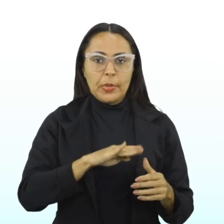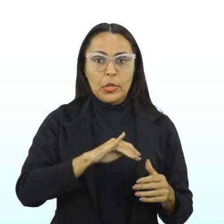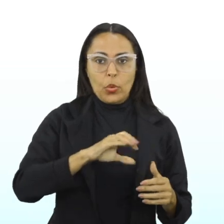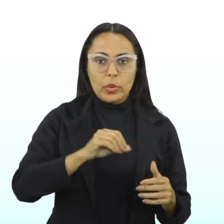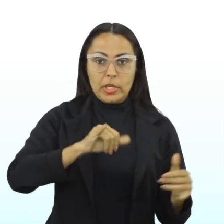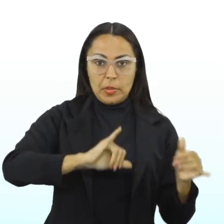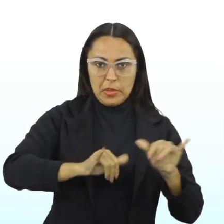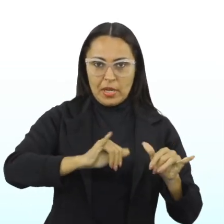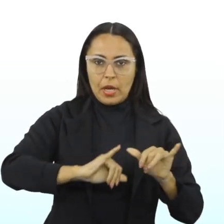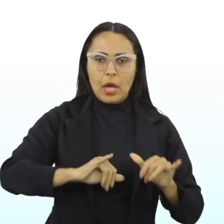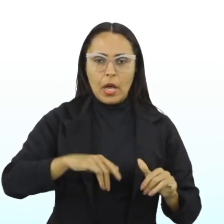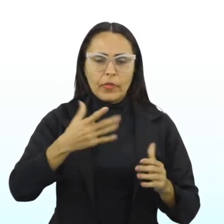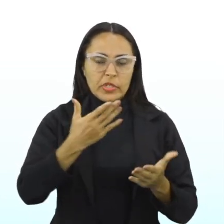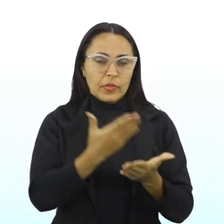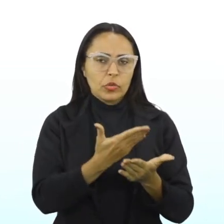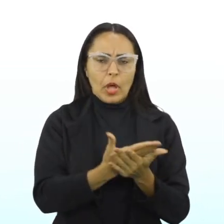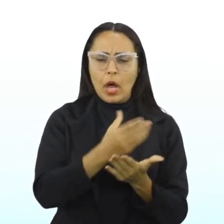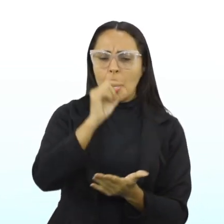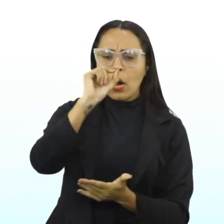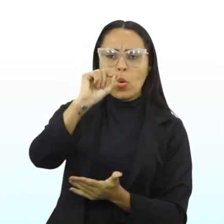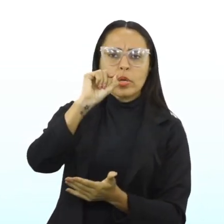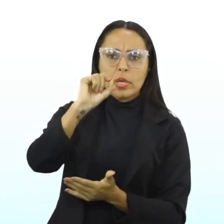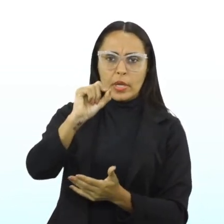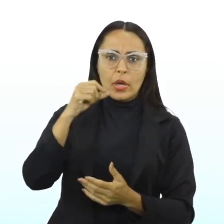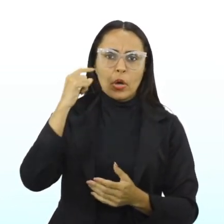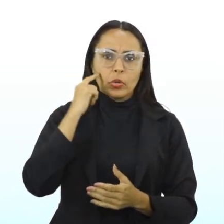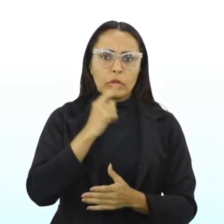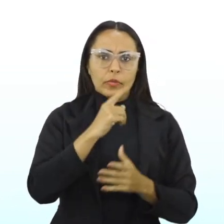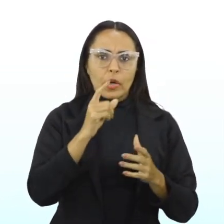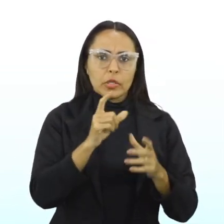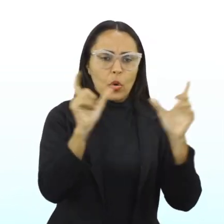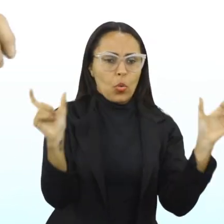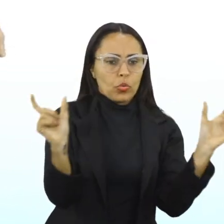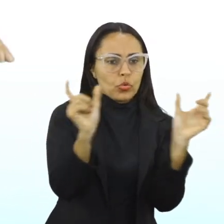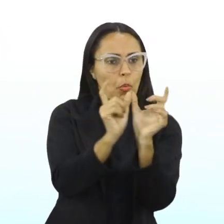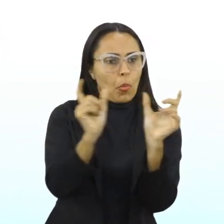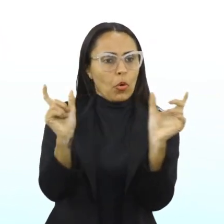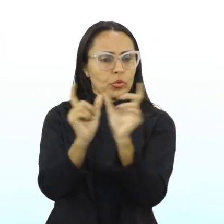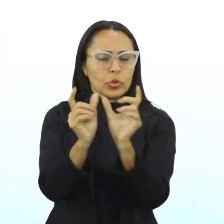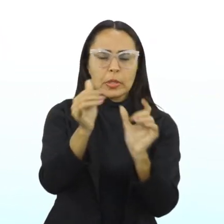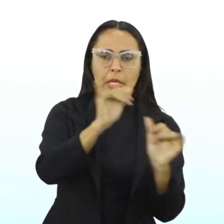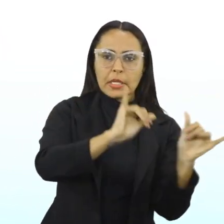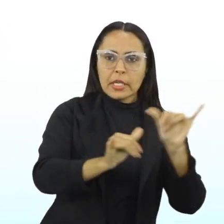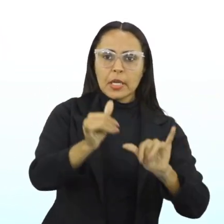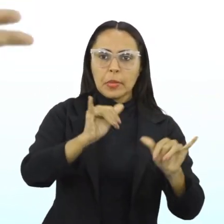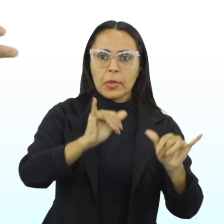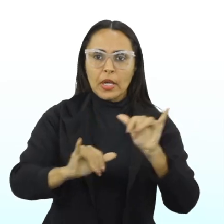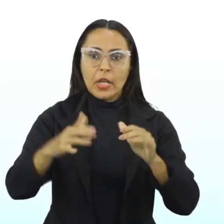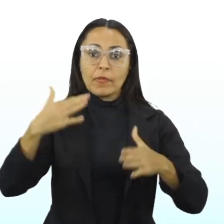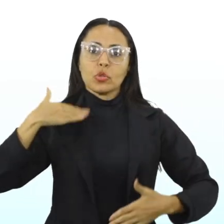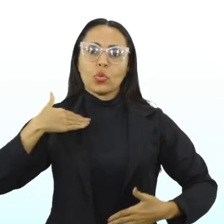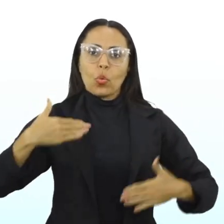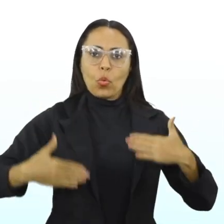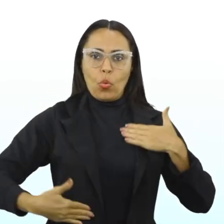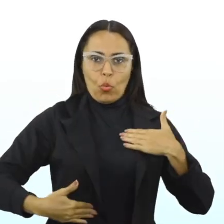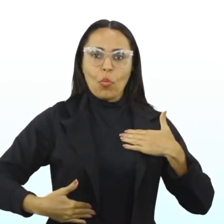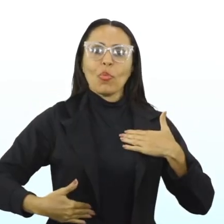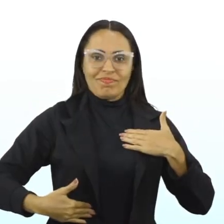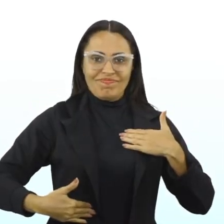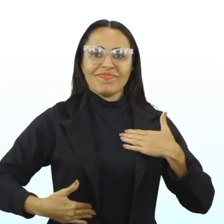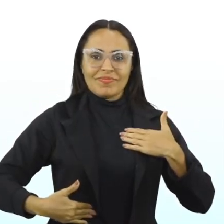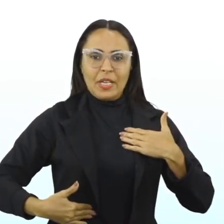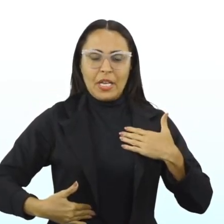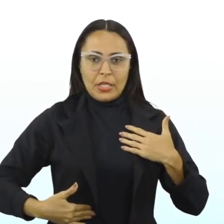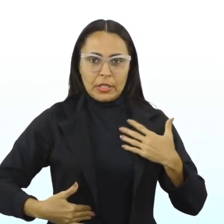estudar comigo? Você vai ter que estudar quais são os compostos bioquímicos que formam o corpo dos seres vivos. E